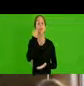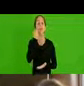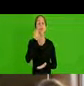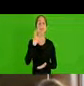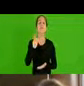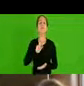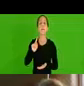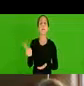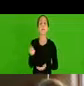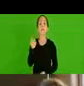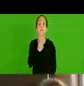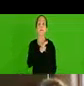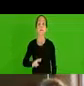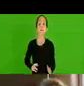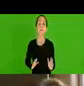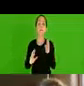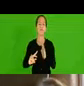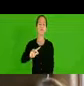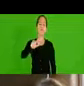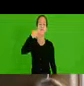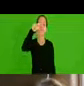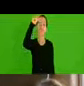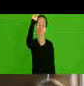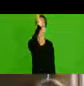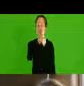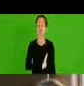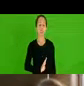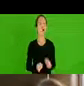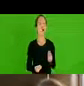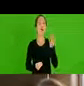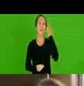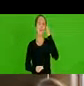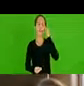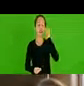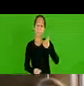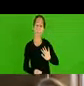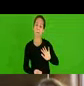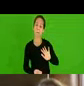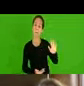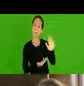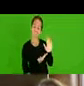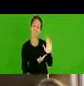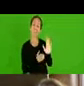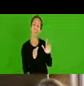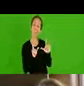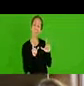República, no Brasil, por meio de imagens, sobretudo fotografias.